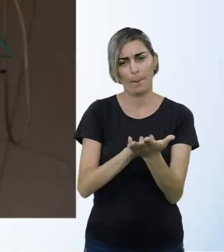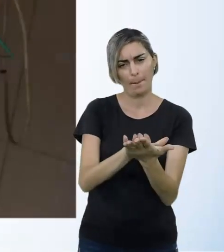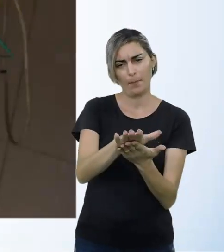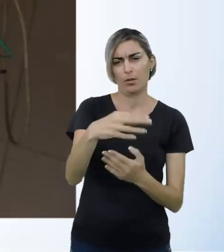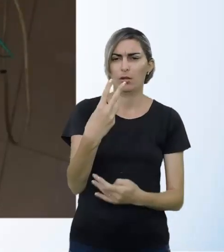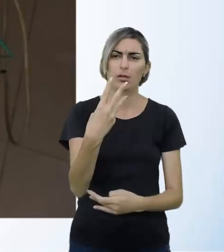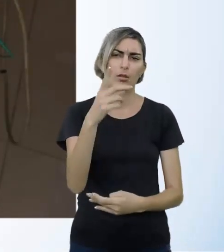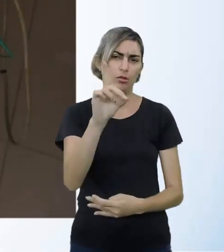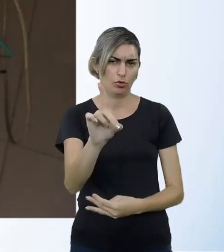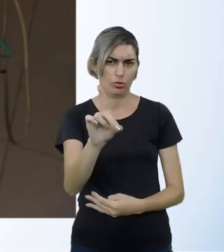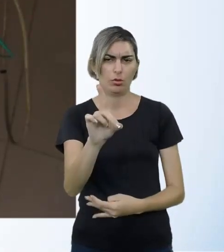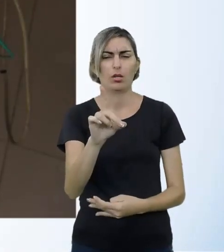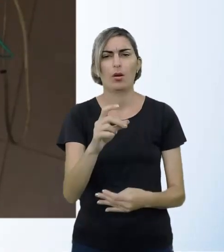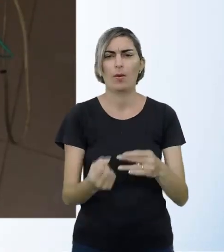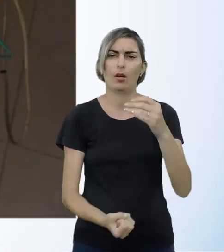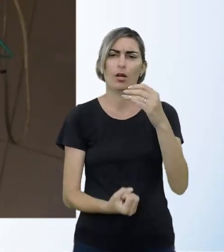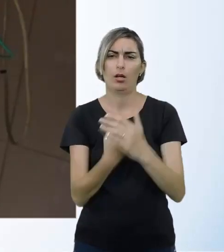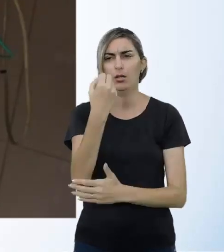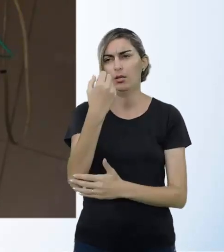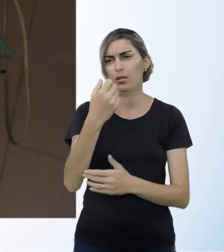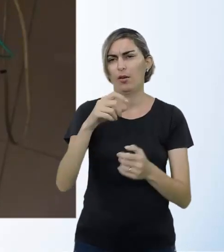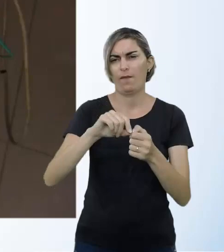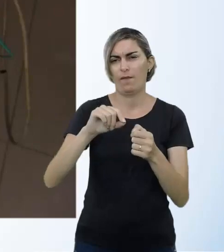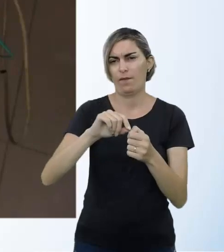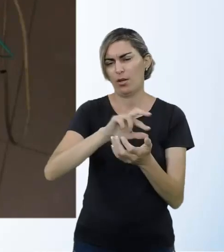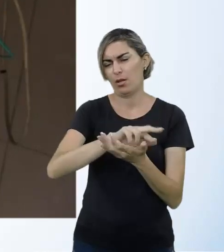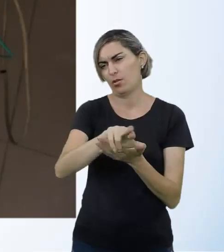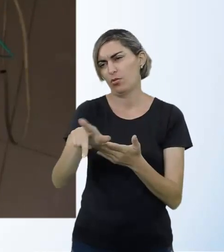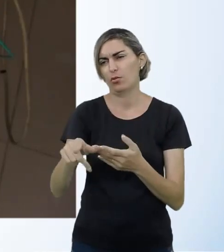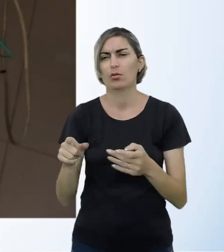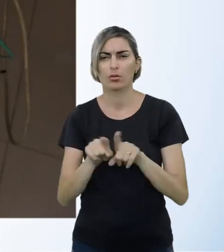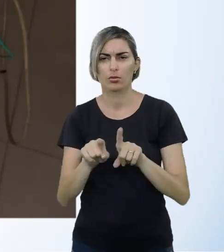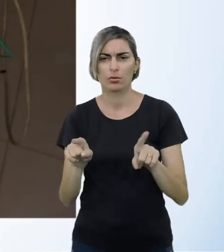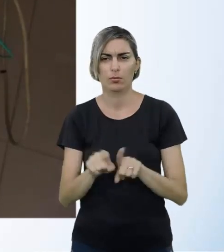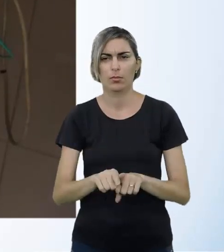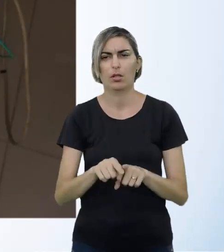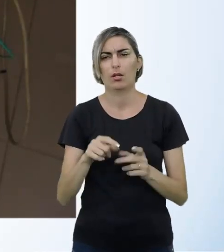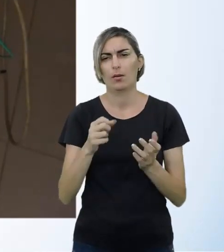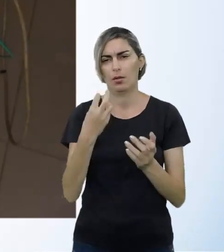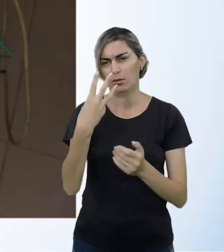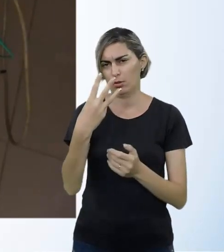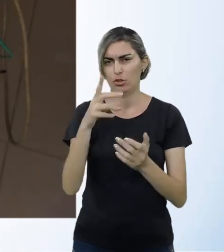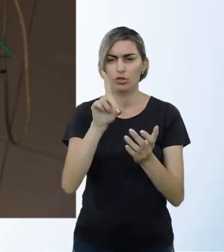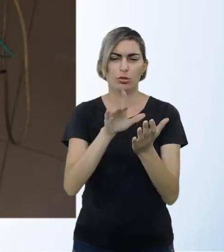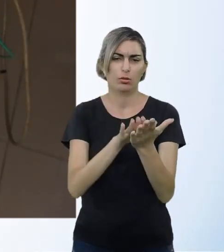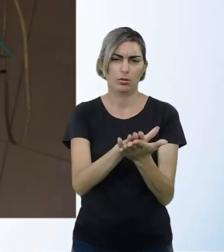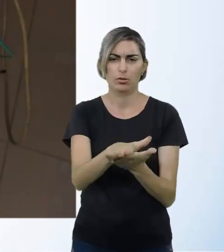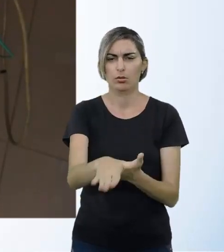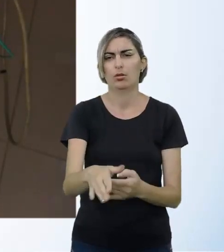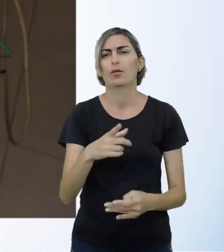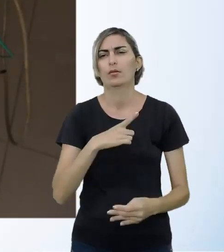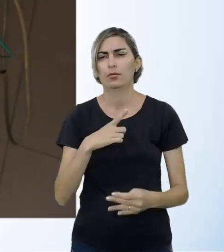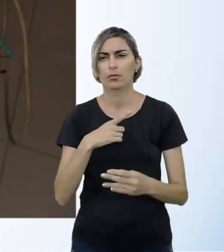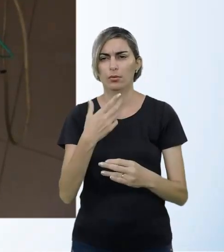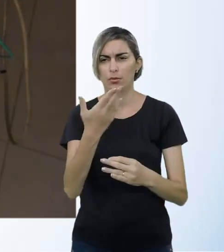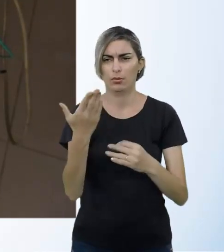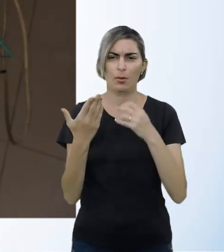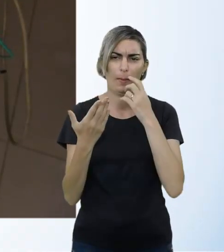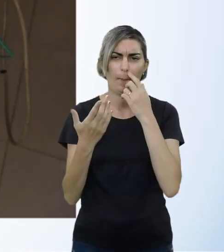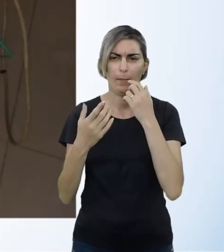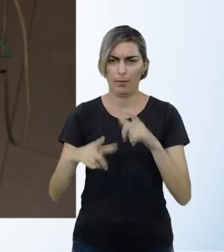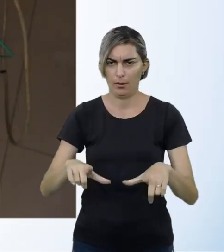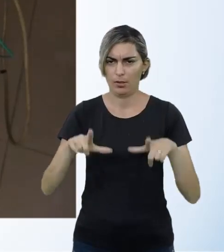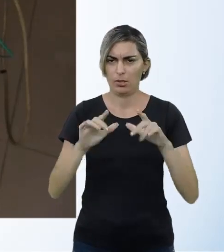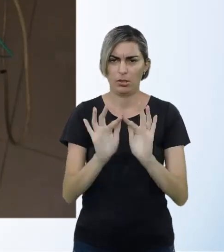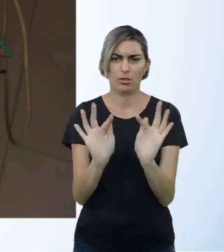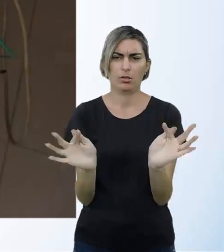Impressoras 3D e prototipagem, você pode criar protótipos de vários produtos, inclusive protótipos de impressora 3D. Aqui é uma imagem de uma plotter, tá? Uma